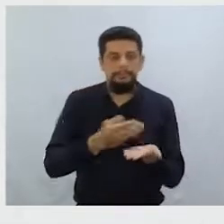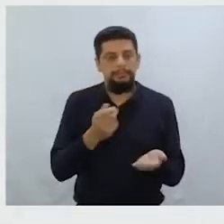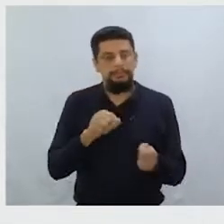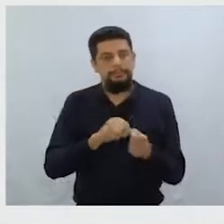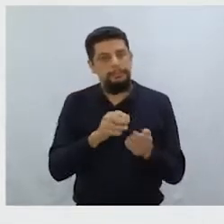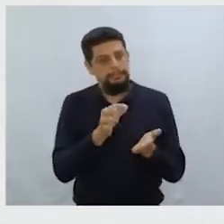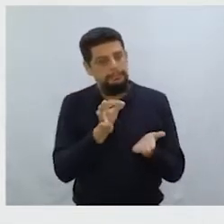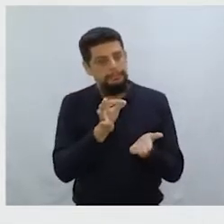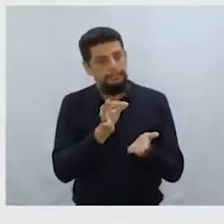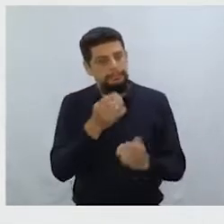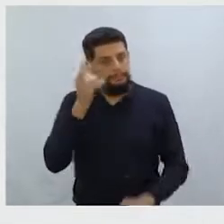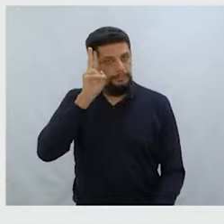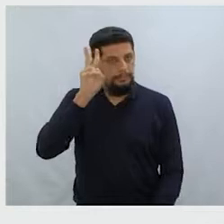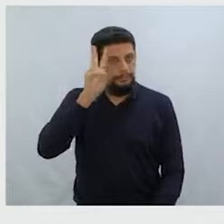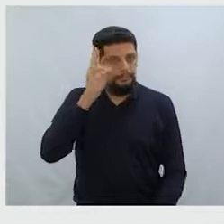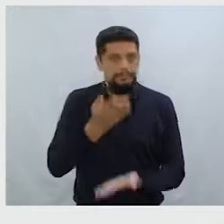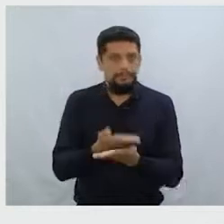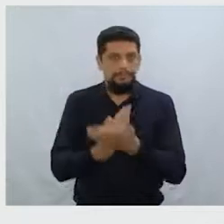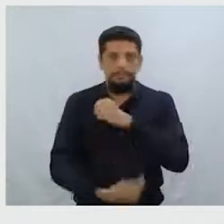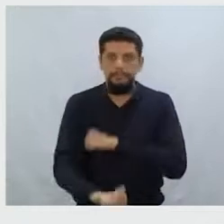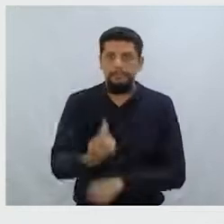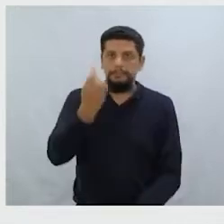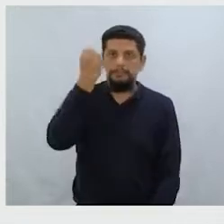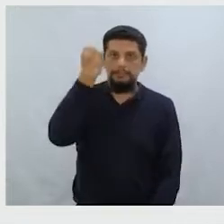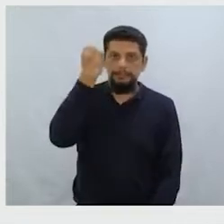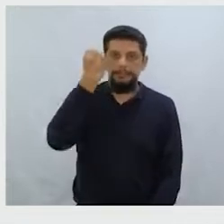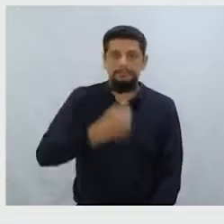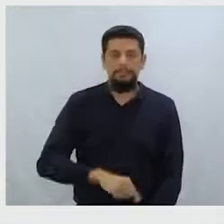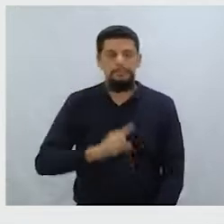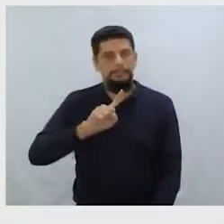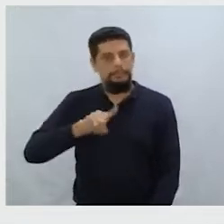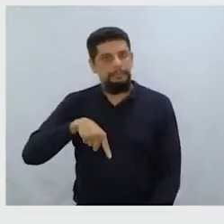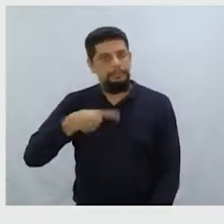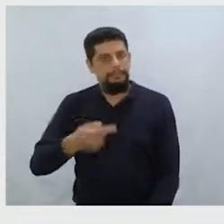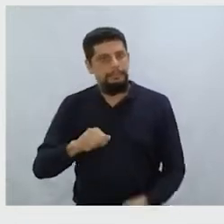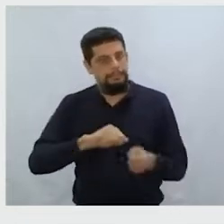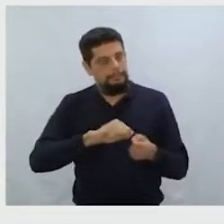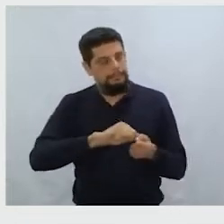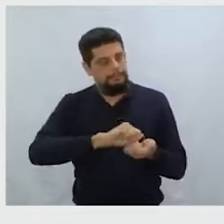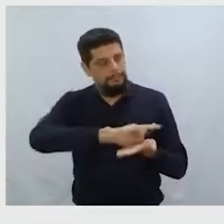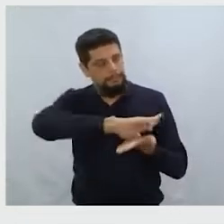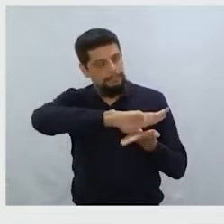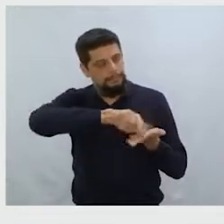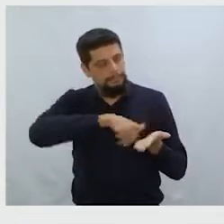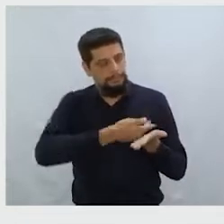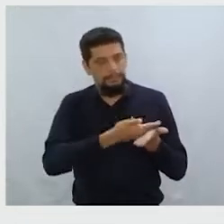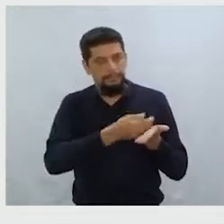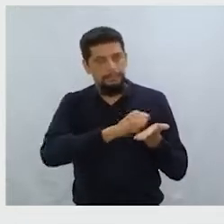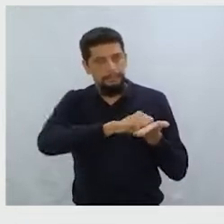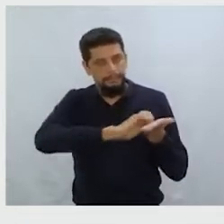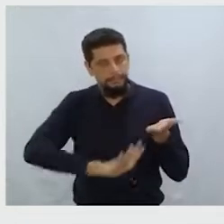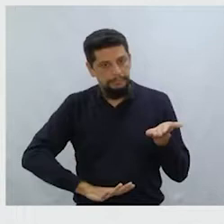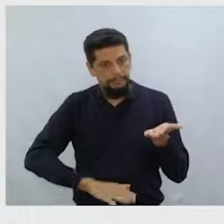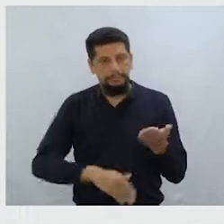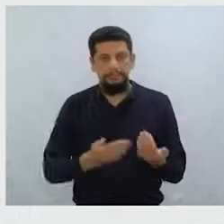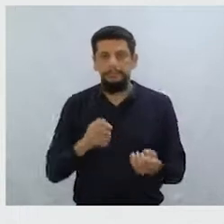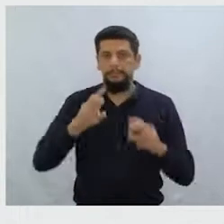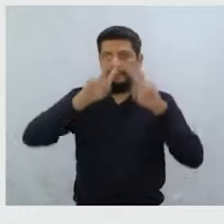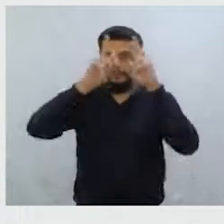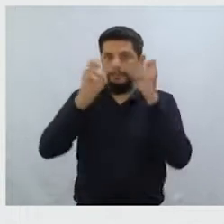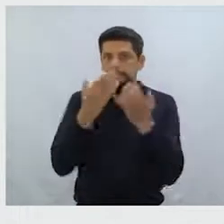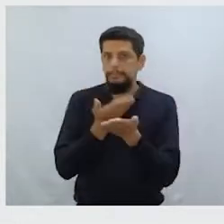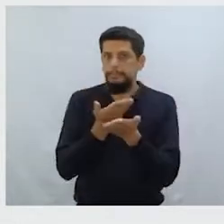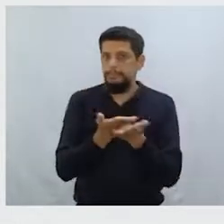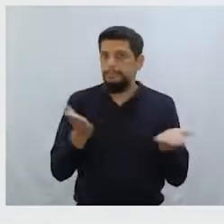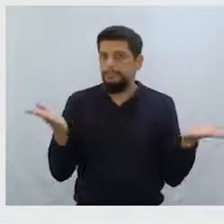Vamos fazer o recordando da aula anterior. Depois faremos várias atividades com o assunto dessa aula